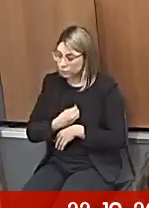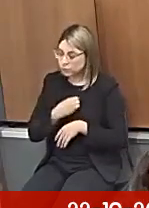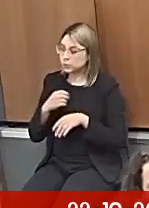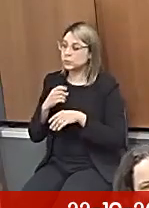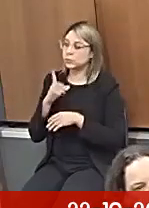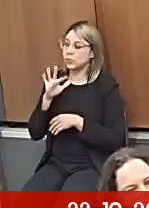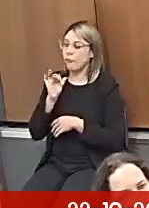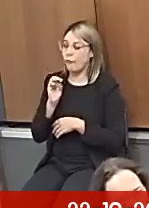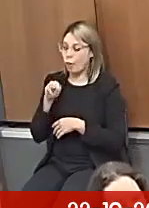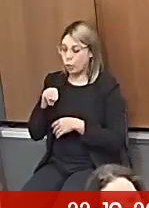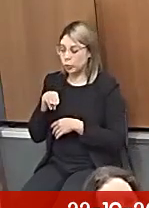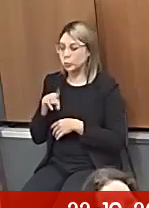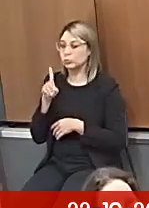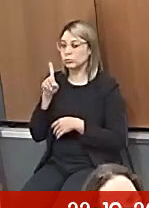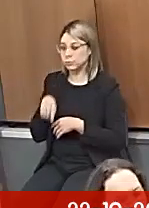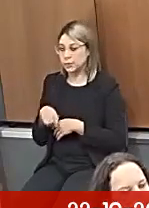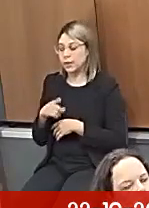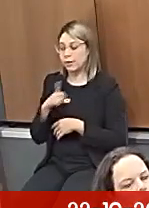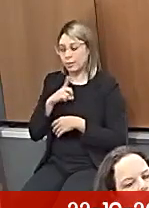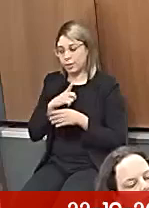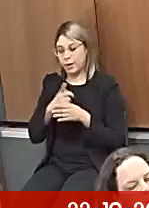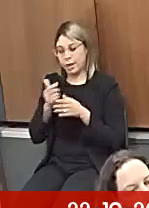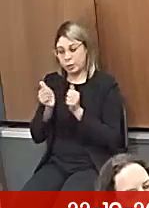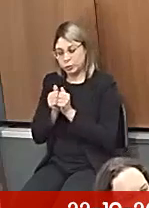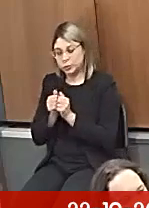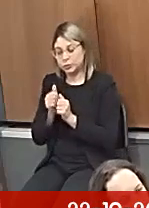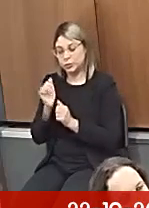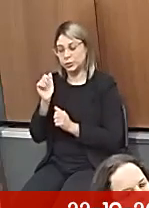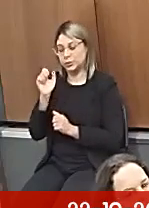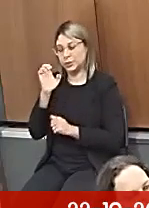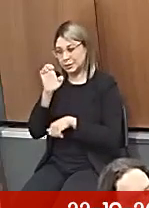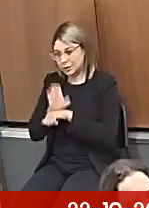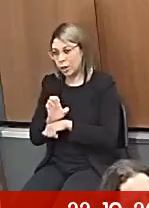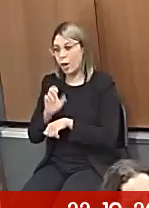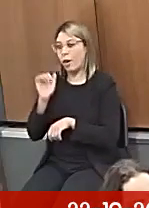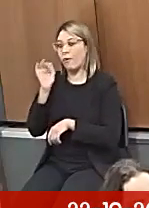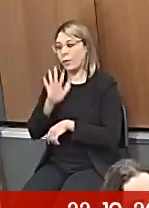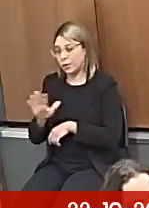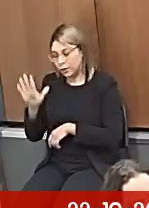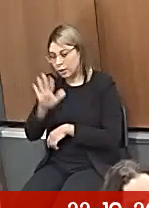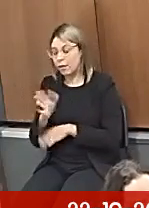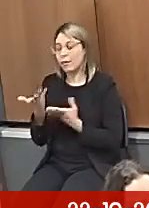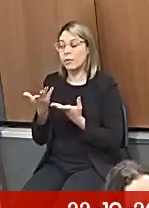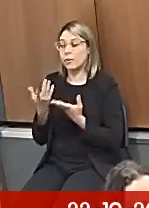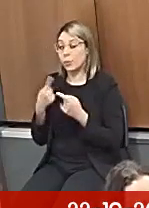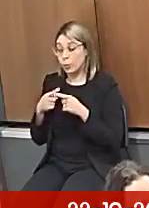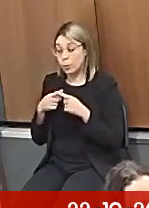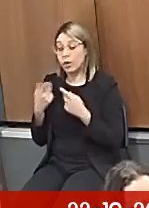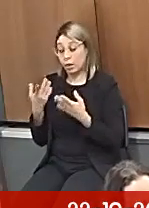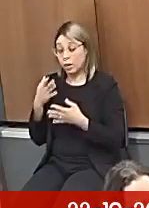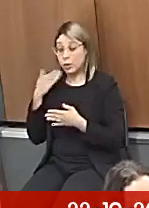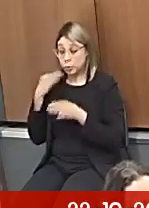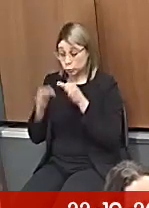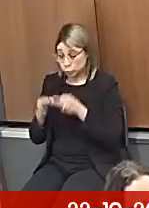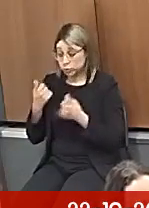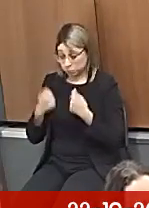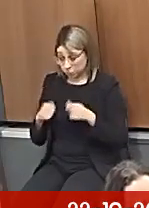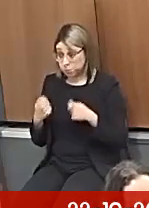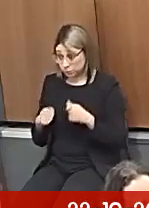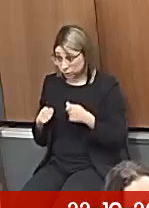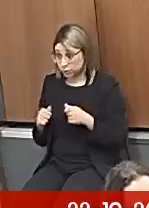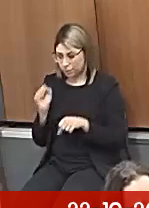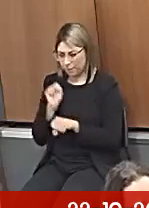é esse fórum intersetorial, estadual e federal, porque eles entendem que agora o juiz tem que parar